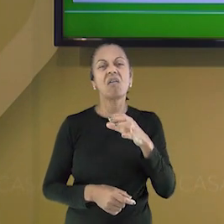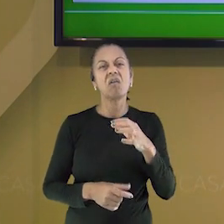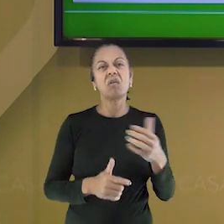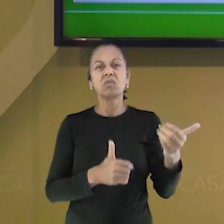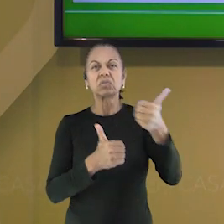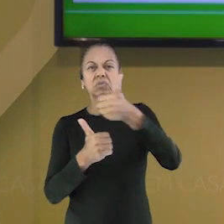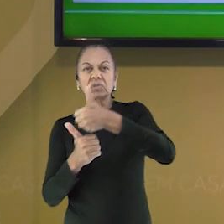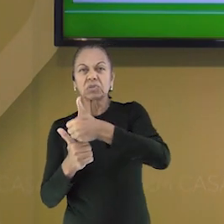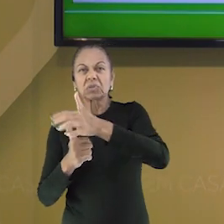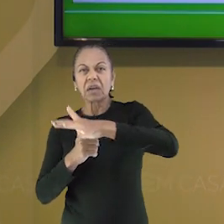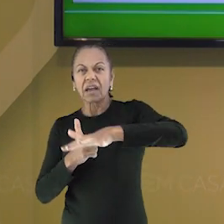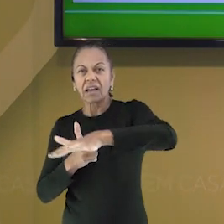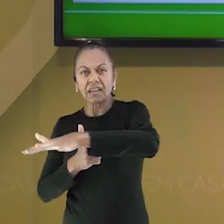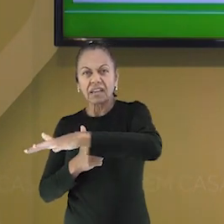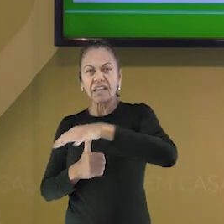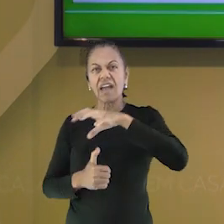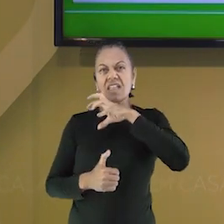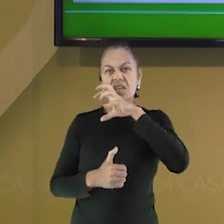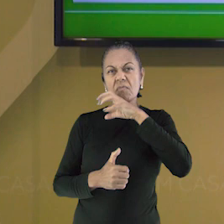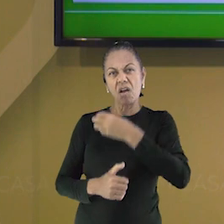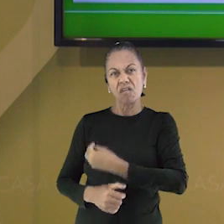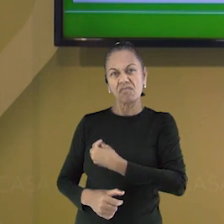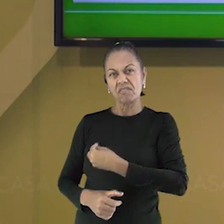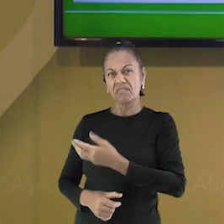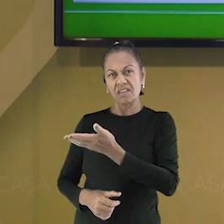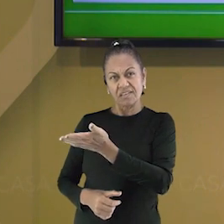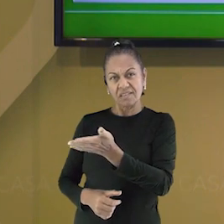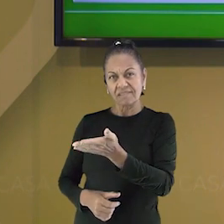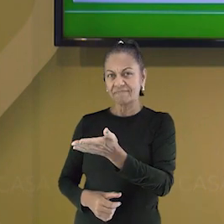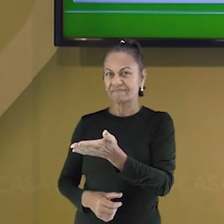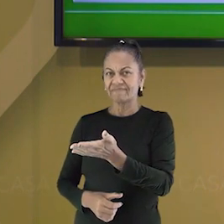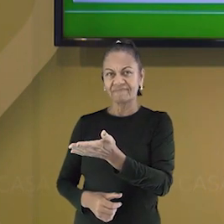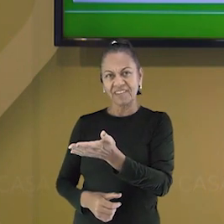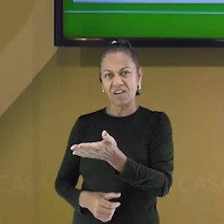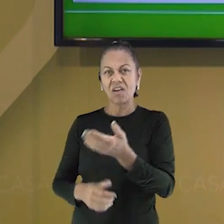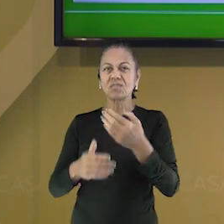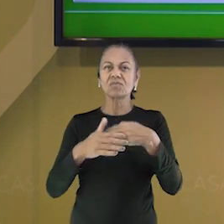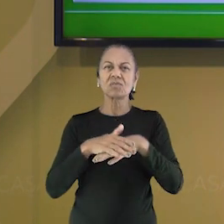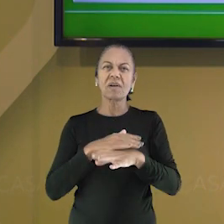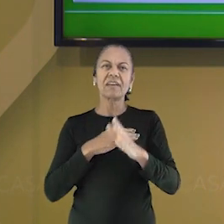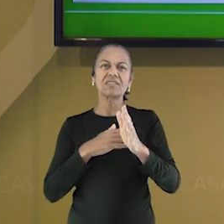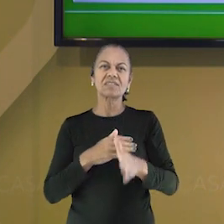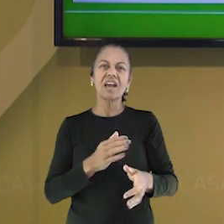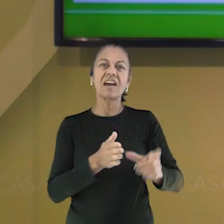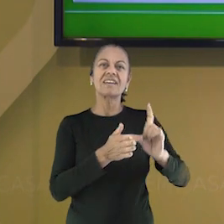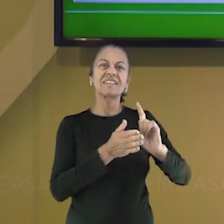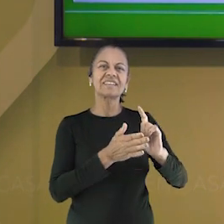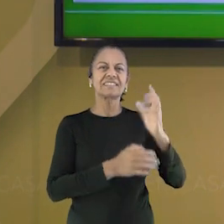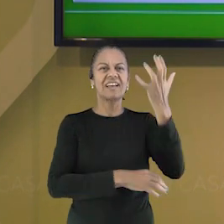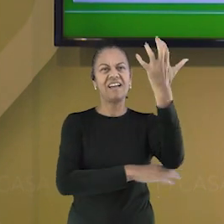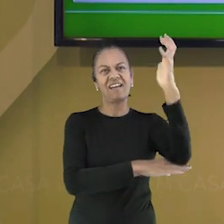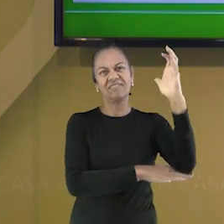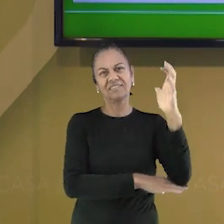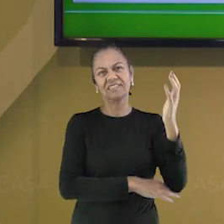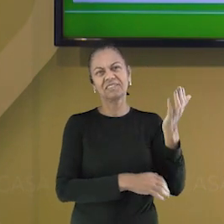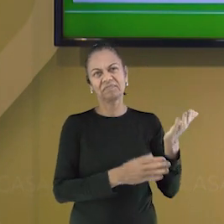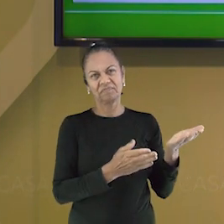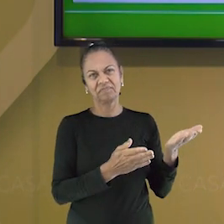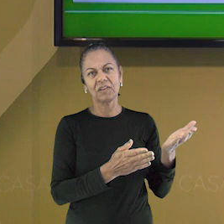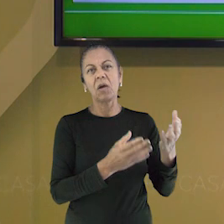depois. Se você tirou as árvores onde eles moravam, muitas frutíferas das quais eles se alimentavam, o eucalipto não vai ter o mesmo efeito para